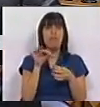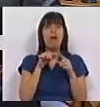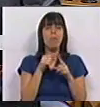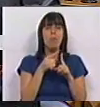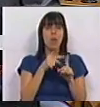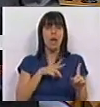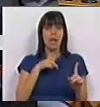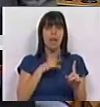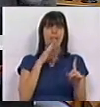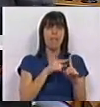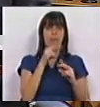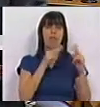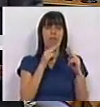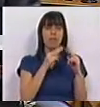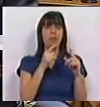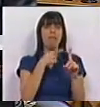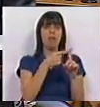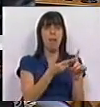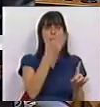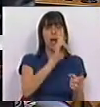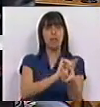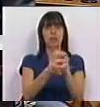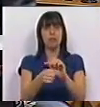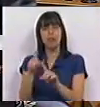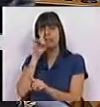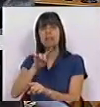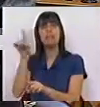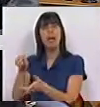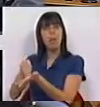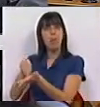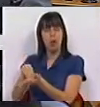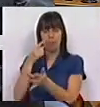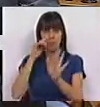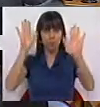filho de um rico terá uma vantagem fiscal superior ao filho de uma família pobre.